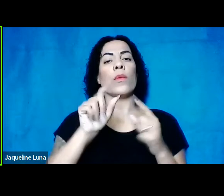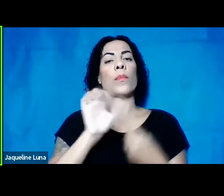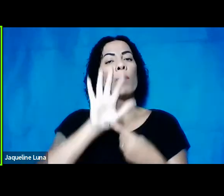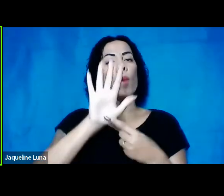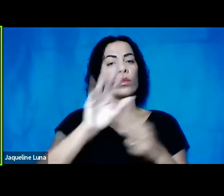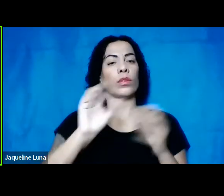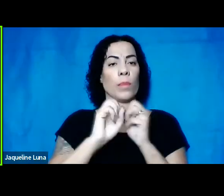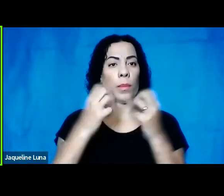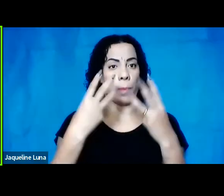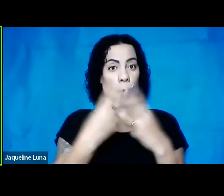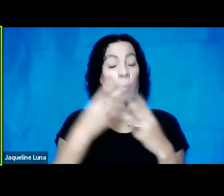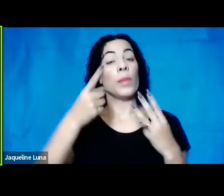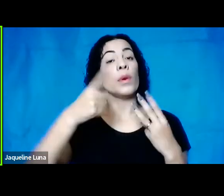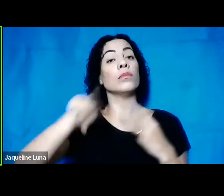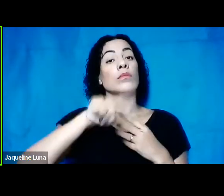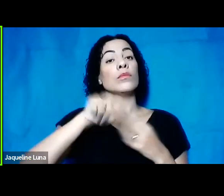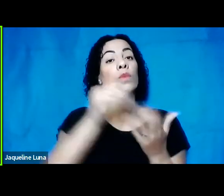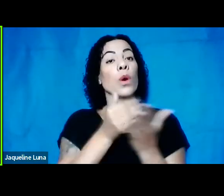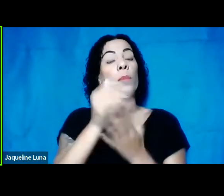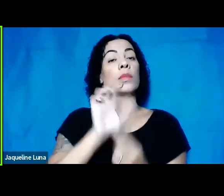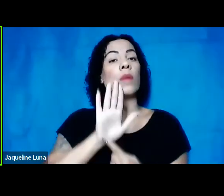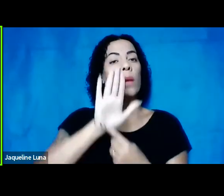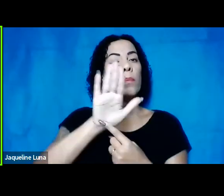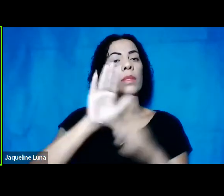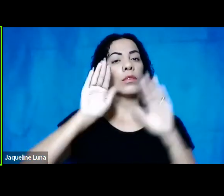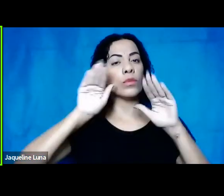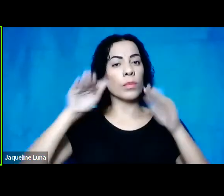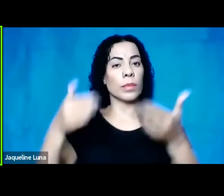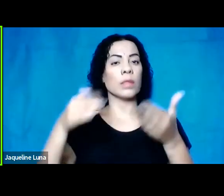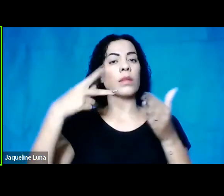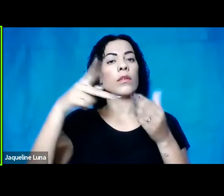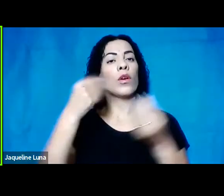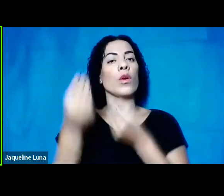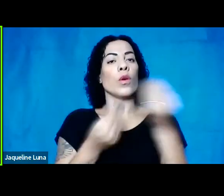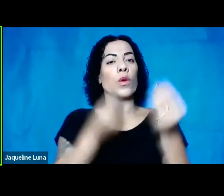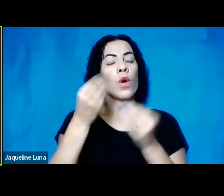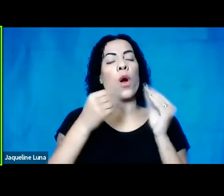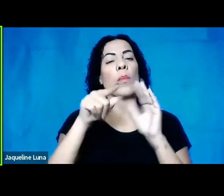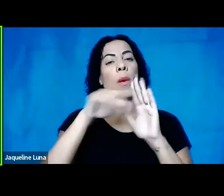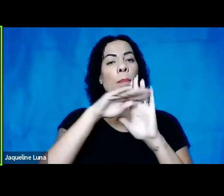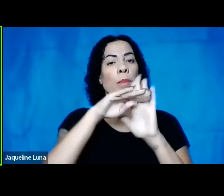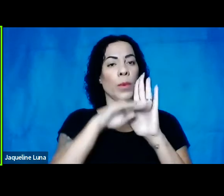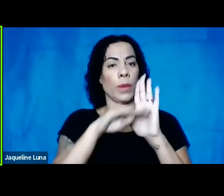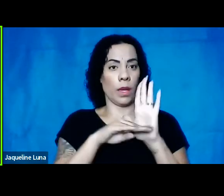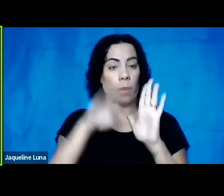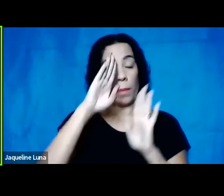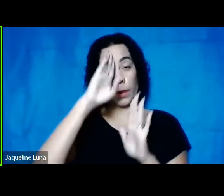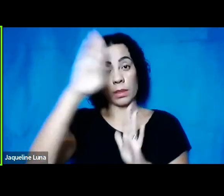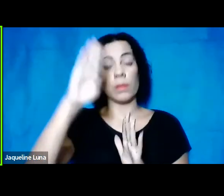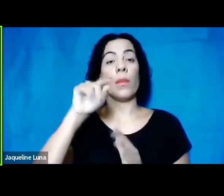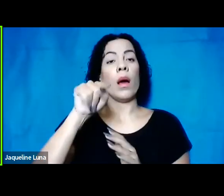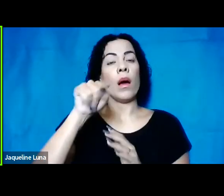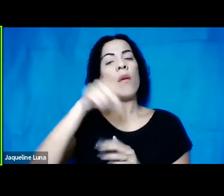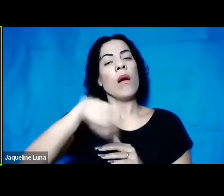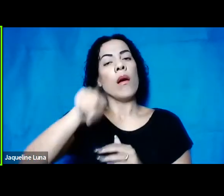entrar na apresentação específica do programa Universciência, para que vocês